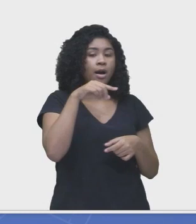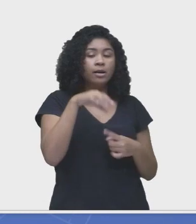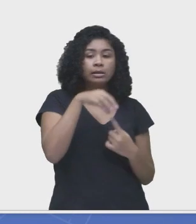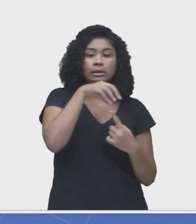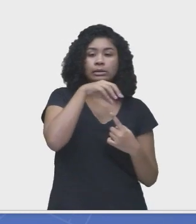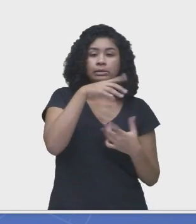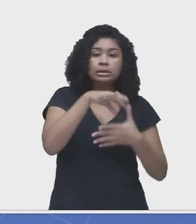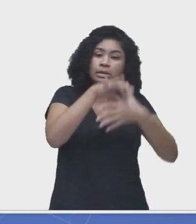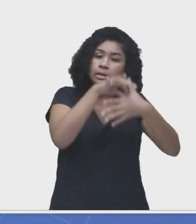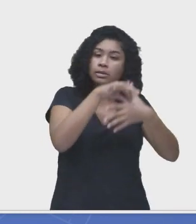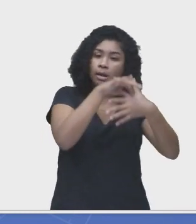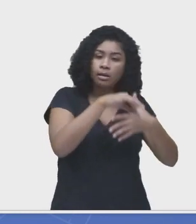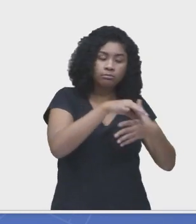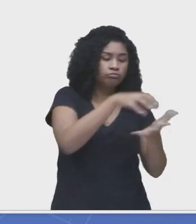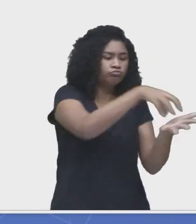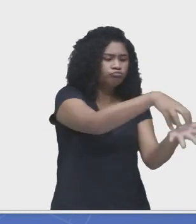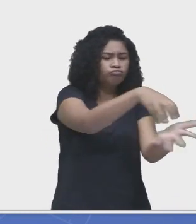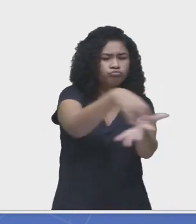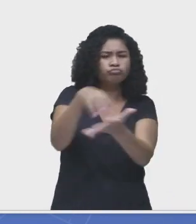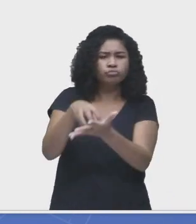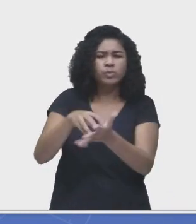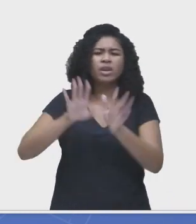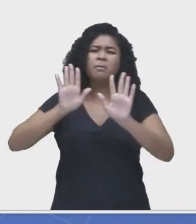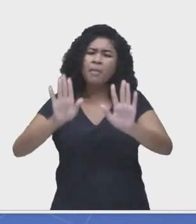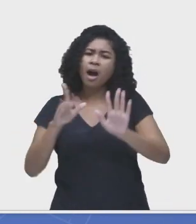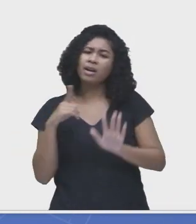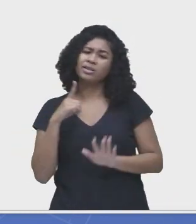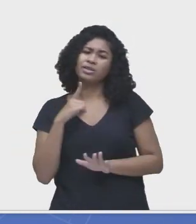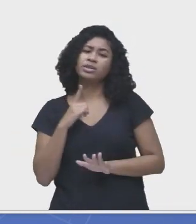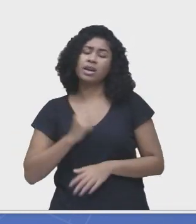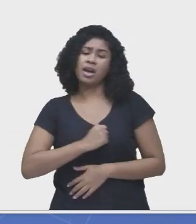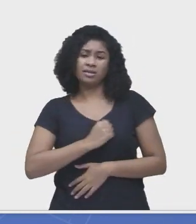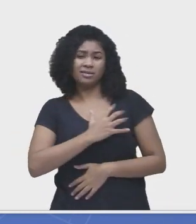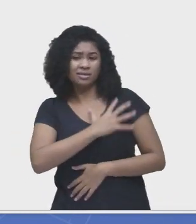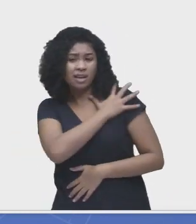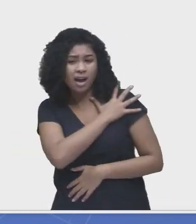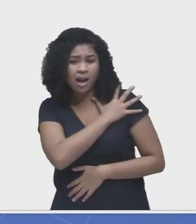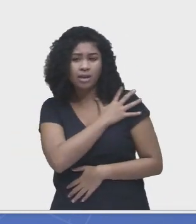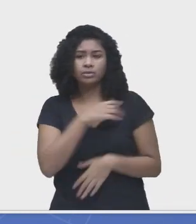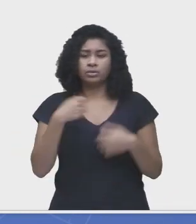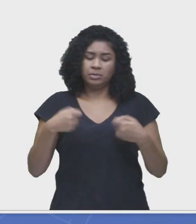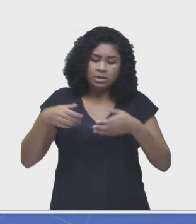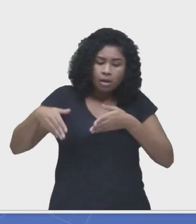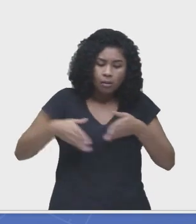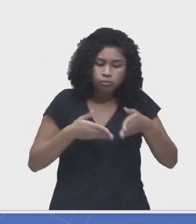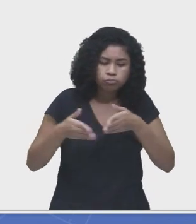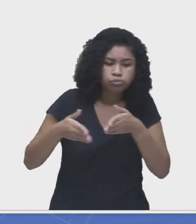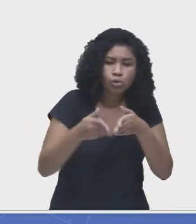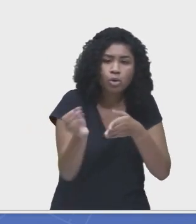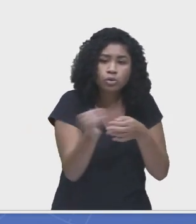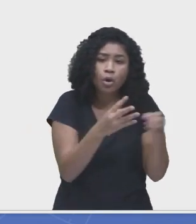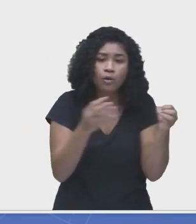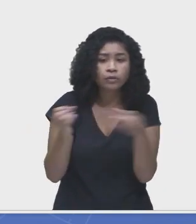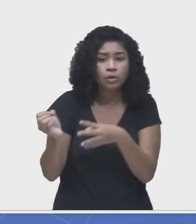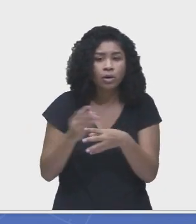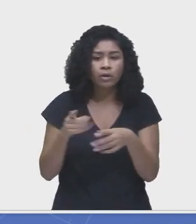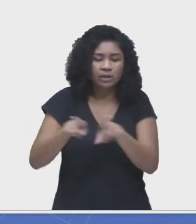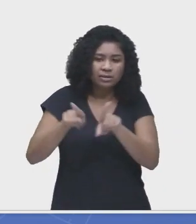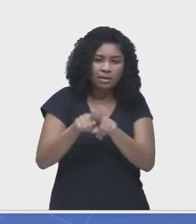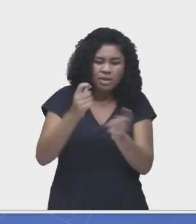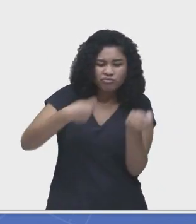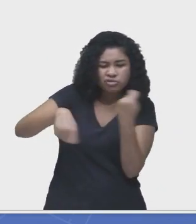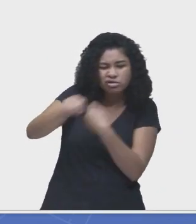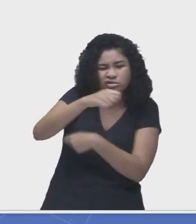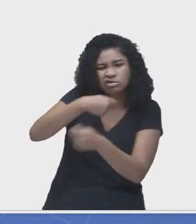Mas veja bem, eu tenho desgaste com o exército, eu tenho desgaste com a expansão das estradas, eu tenho desgaste com o comércio,